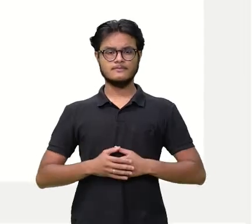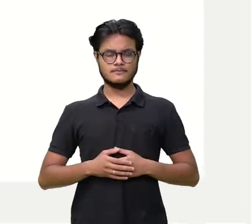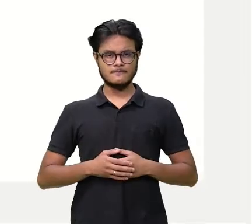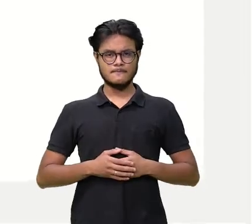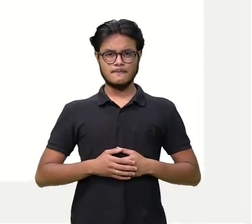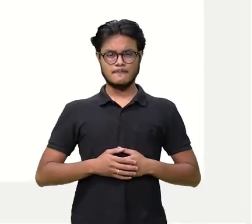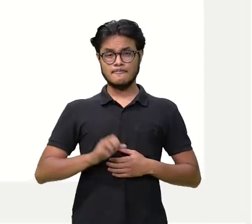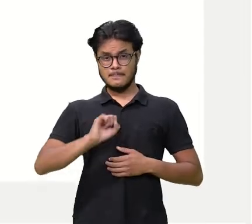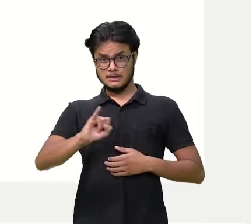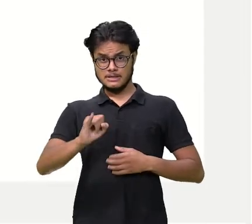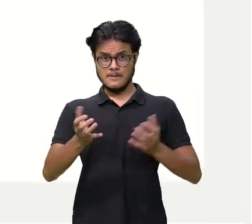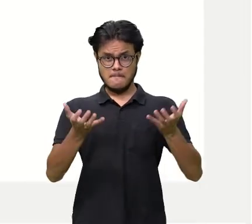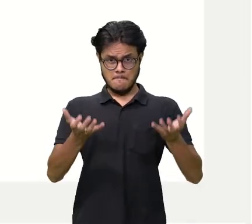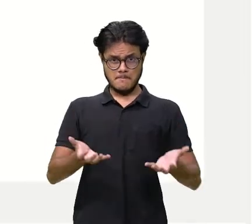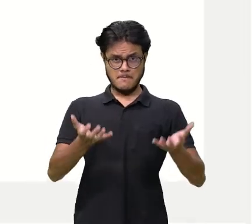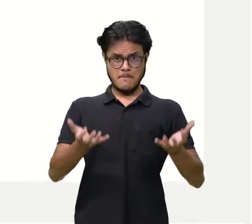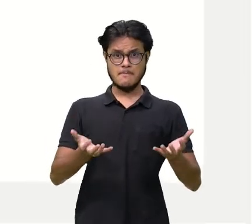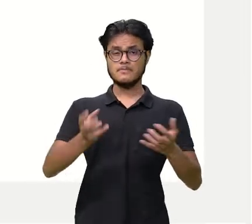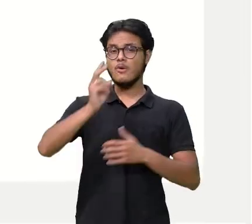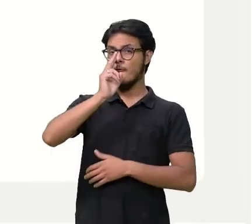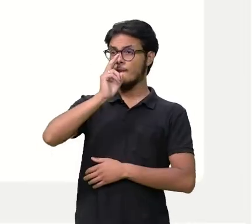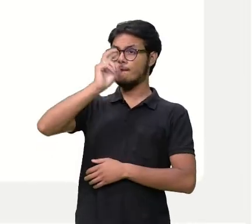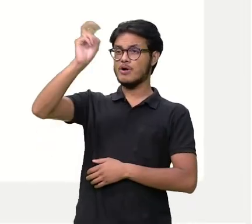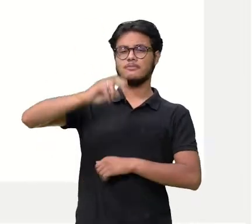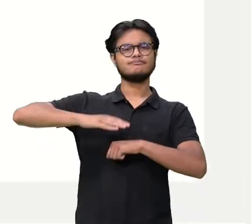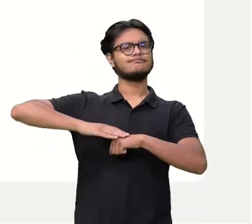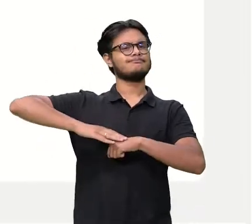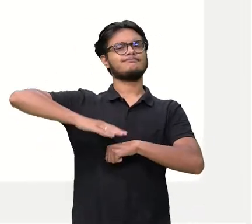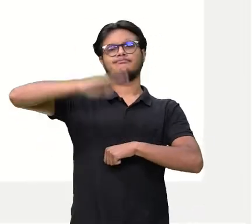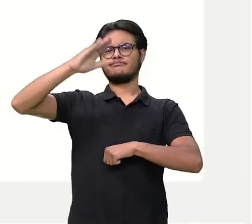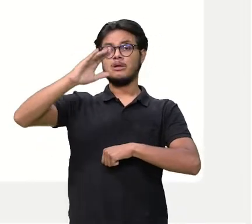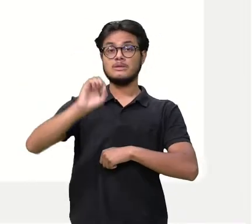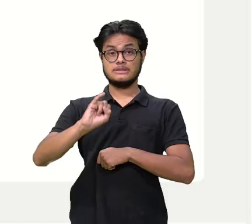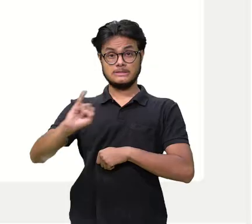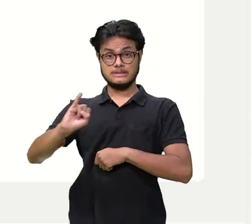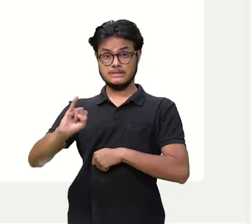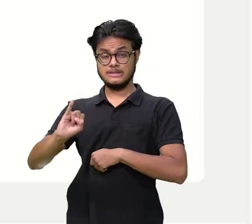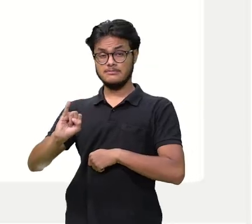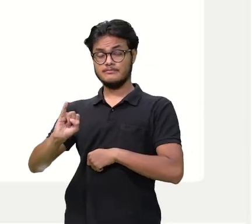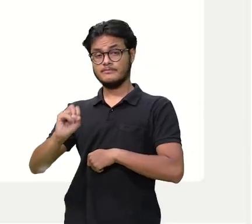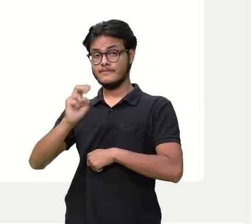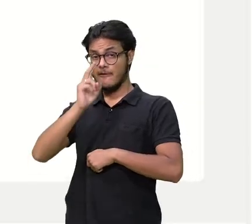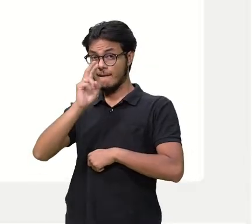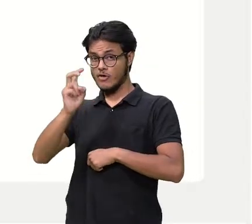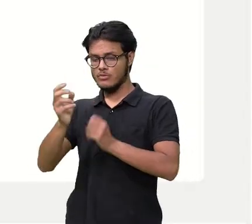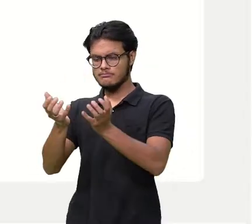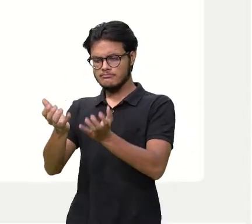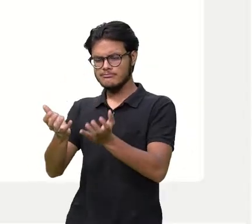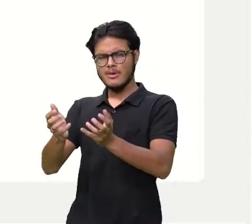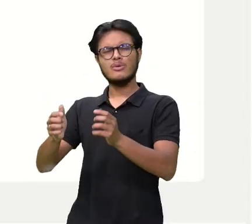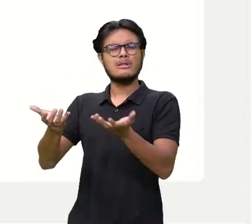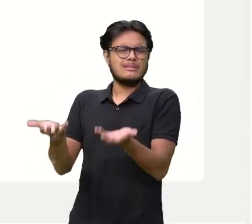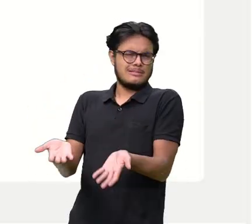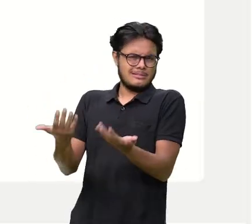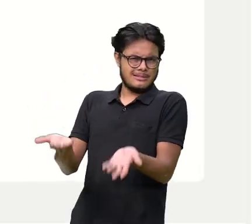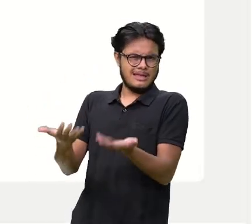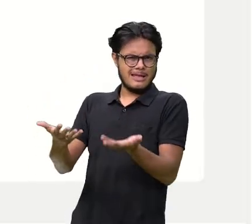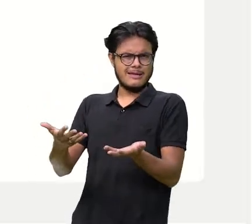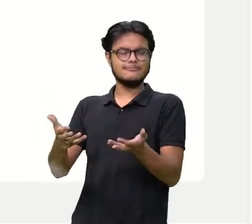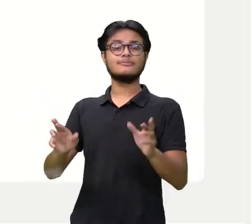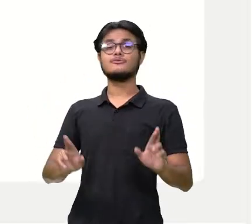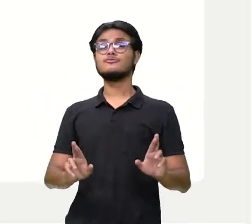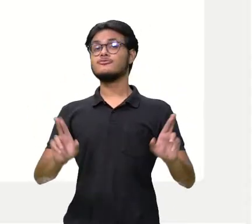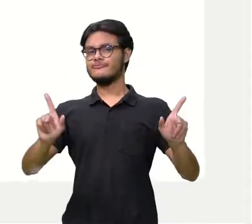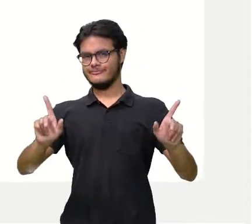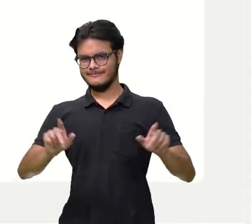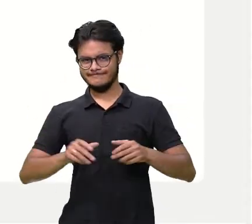força grande. Massa pequena, força pequena. É diretamente proporcional ao produto das